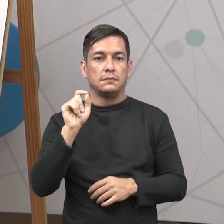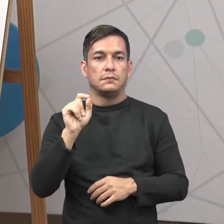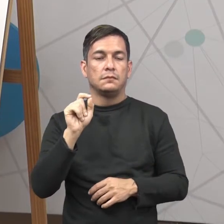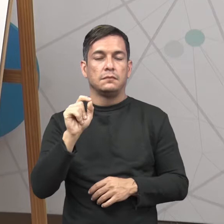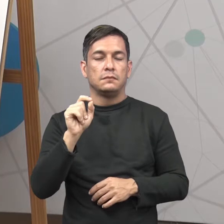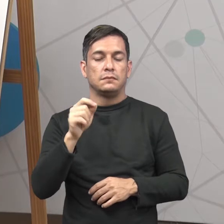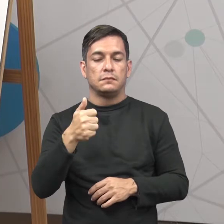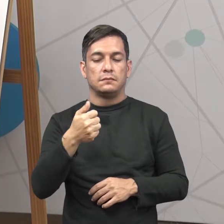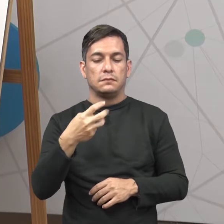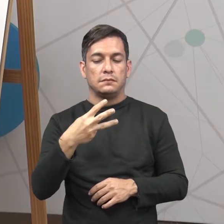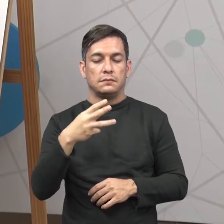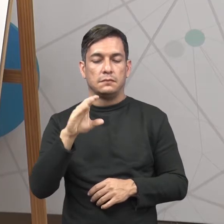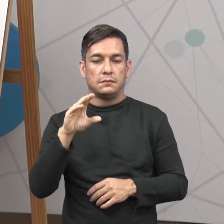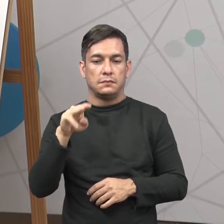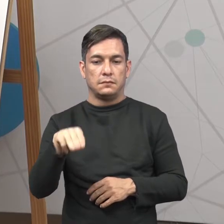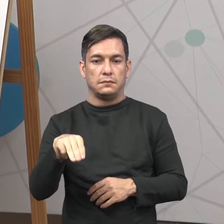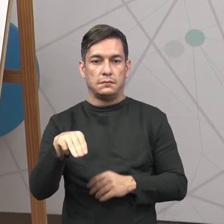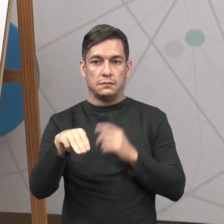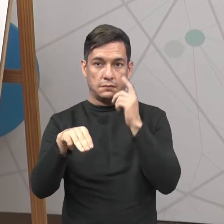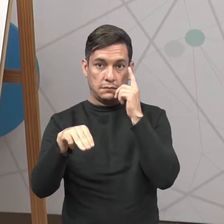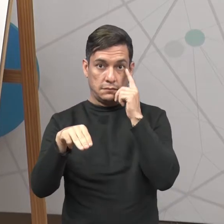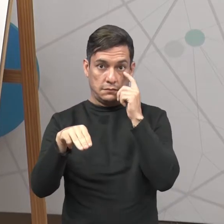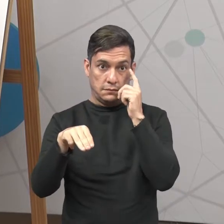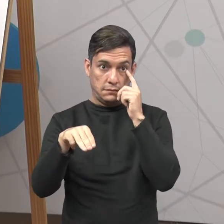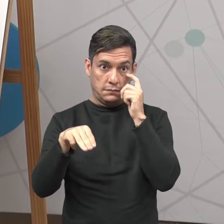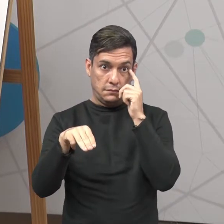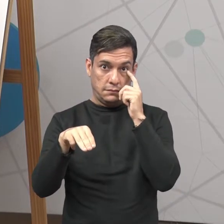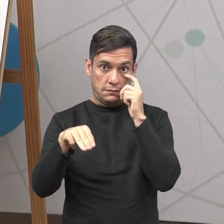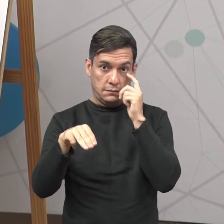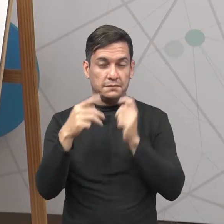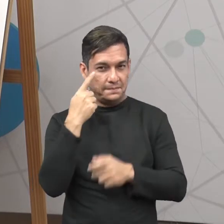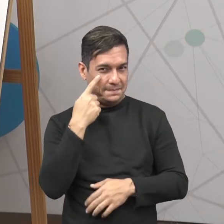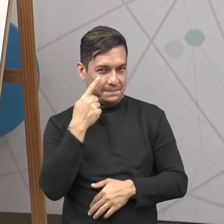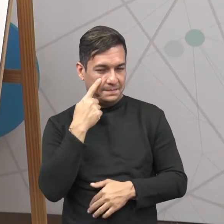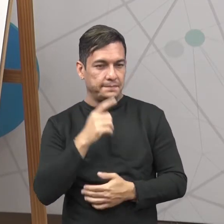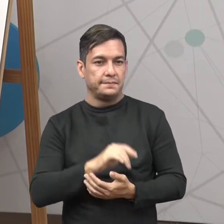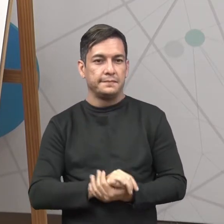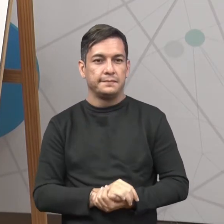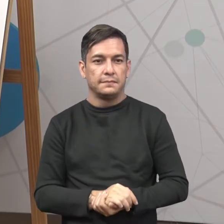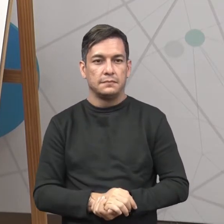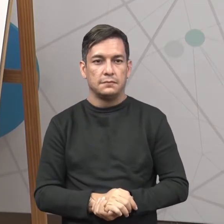é 13 centímetros. Vocês estão vendo?